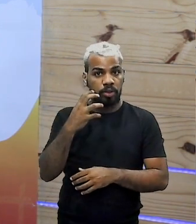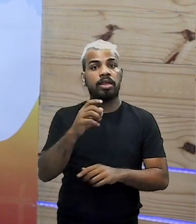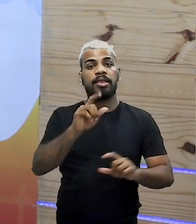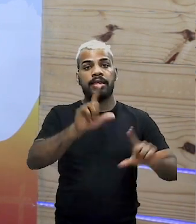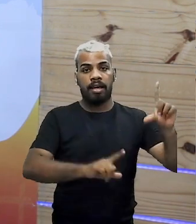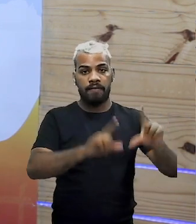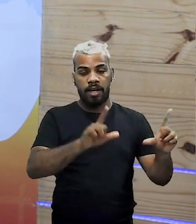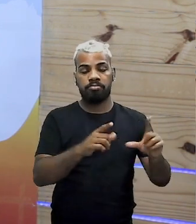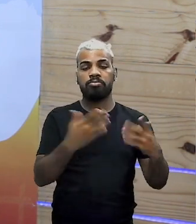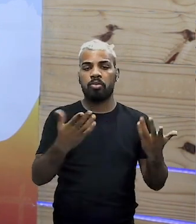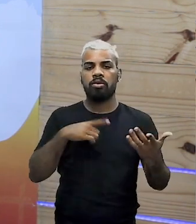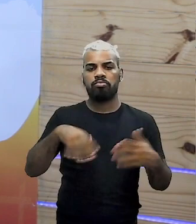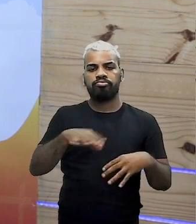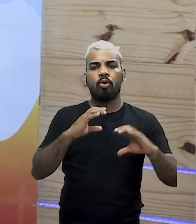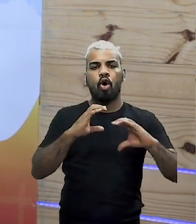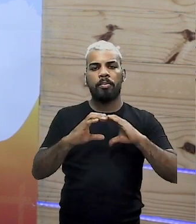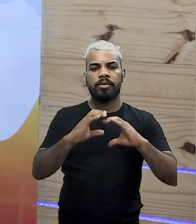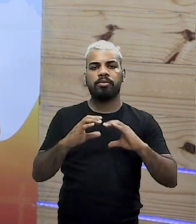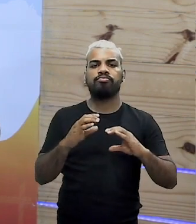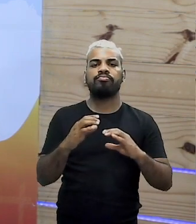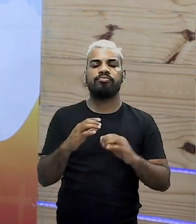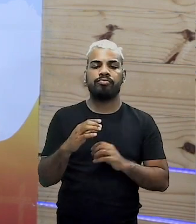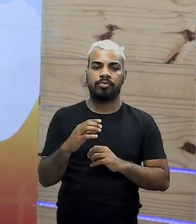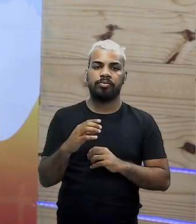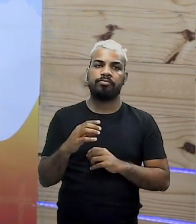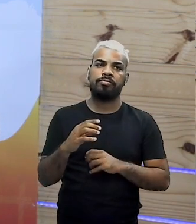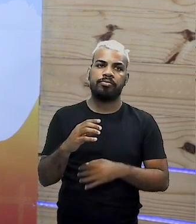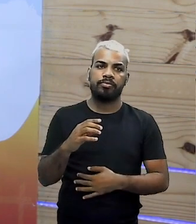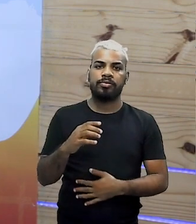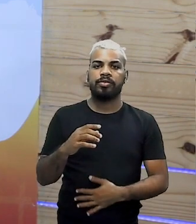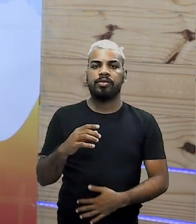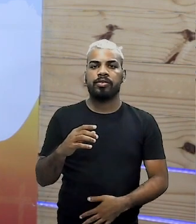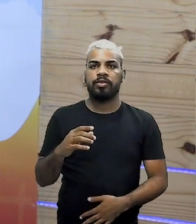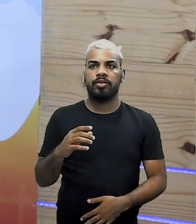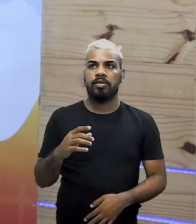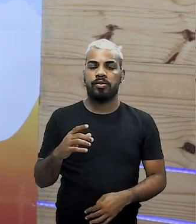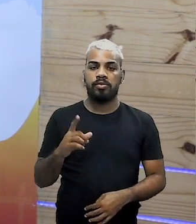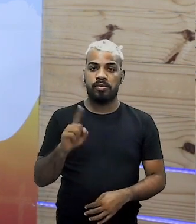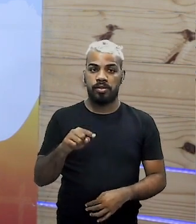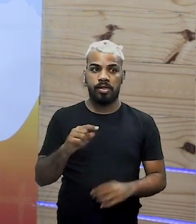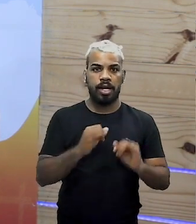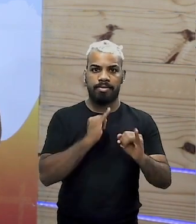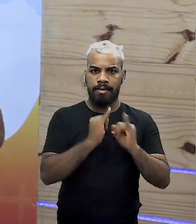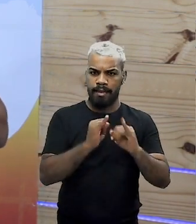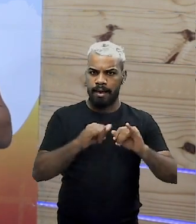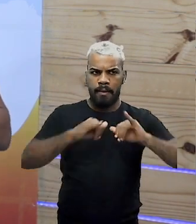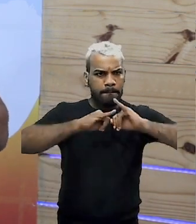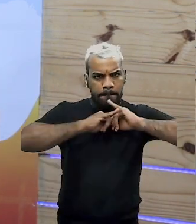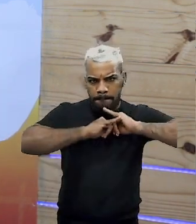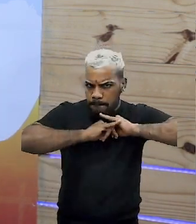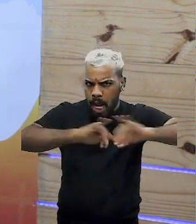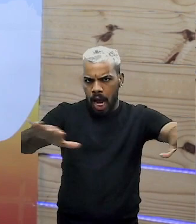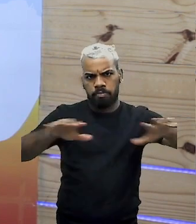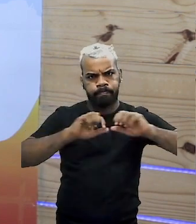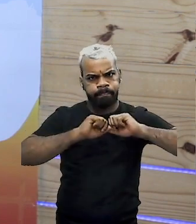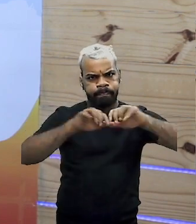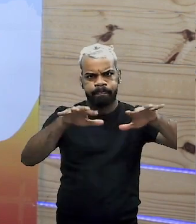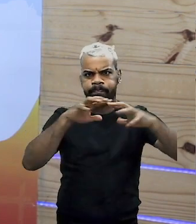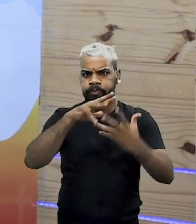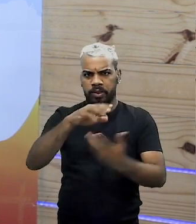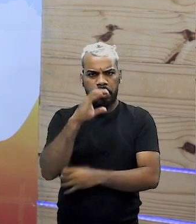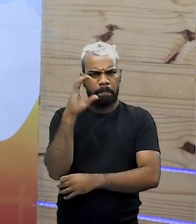meios de comunicação, que hoje em dia, né, numa velocidade, após a internet, com o advento da globalização, tudo se tornou